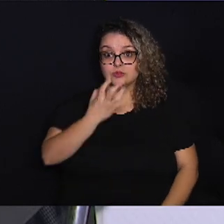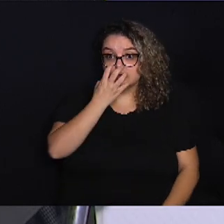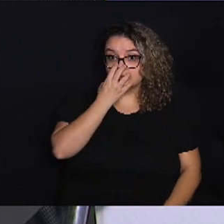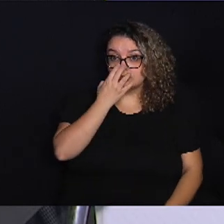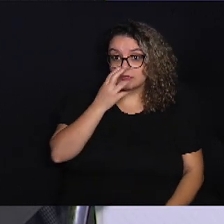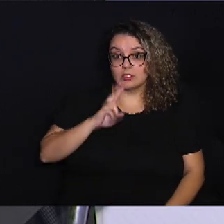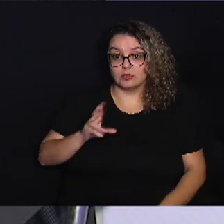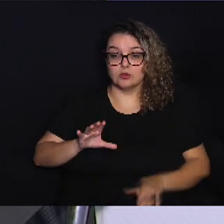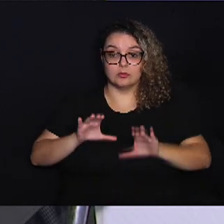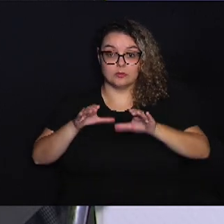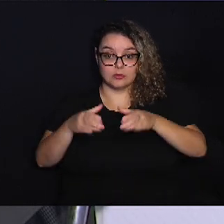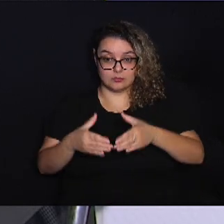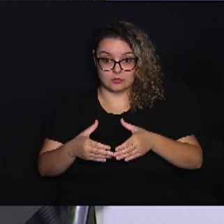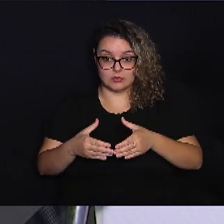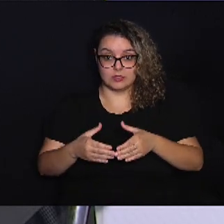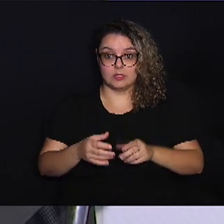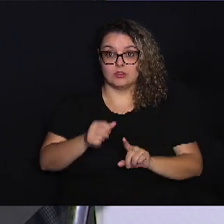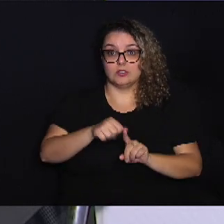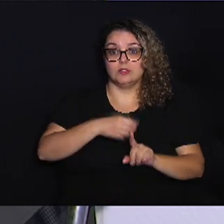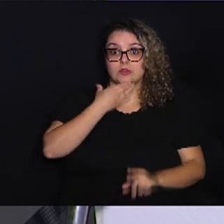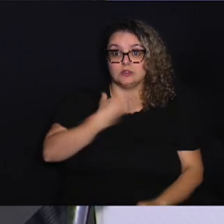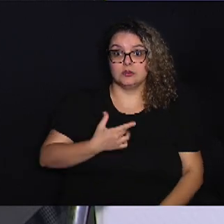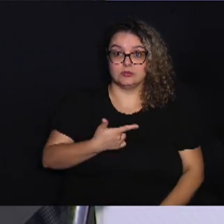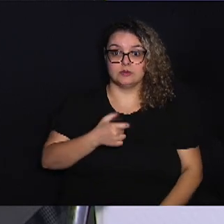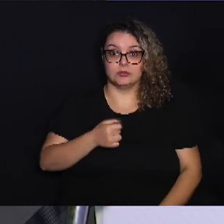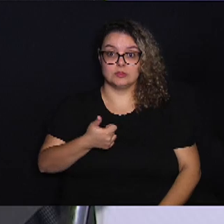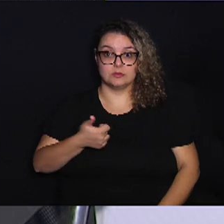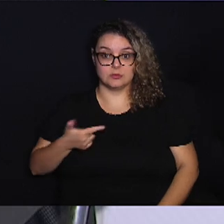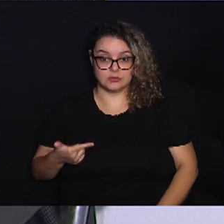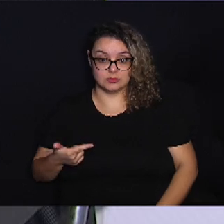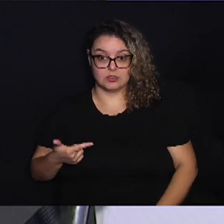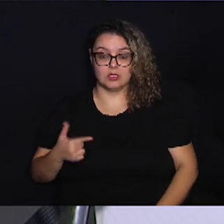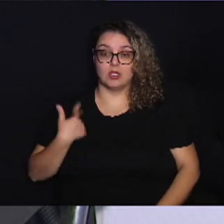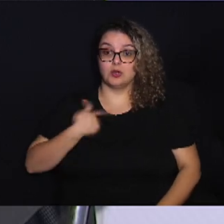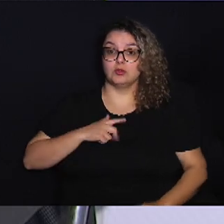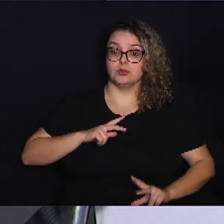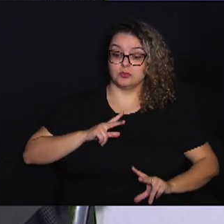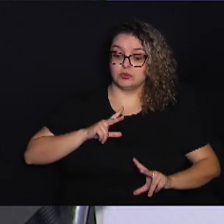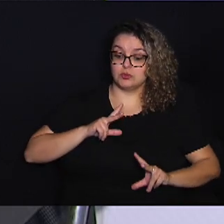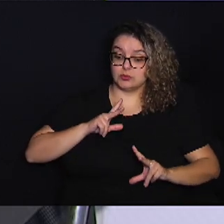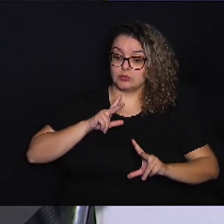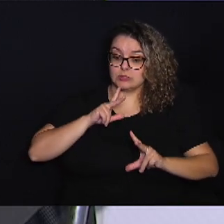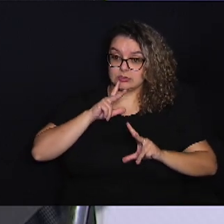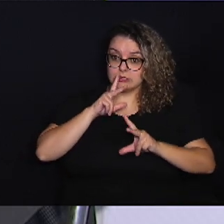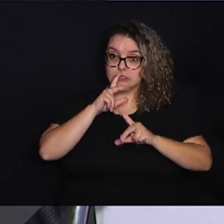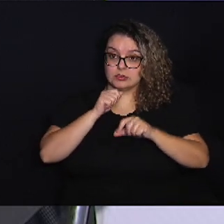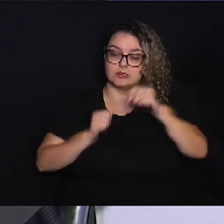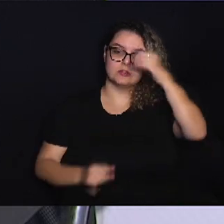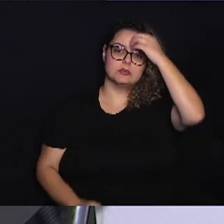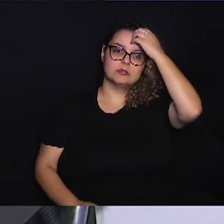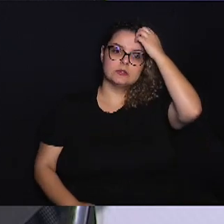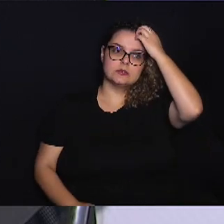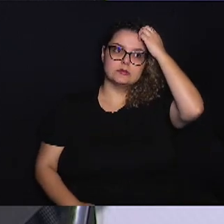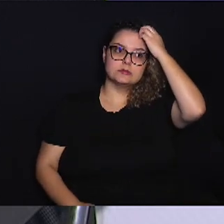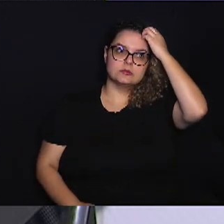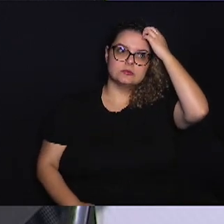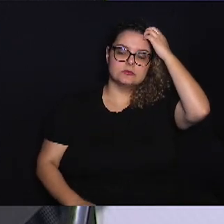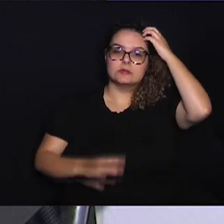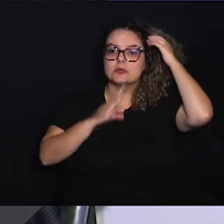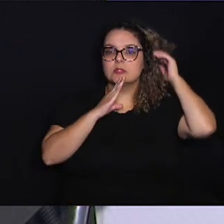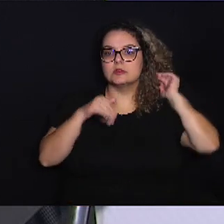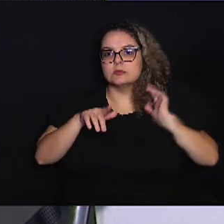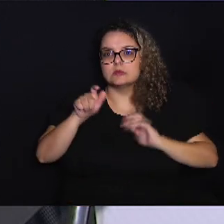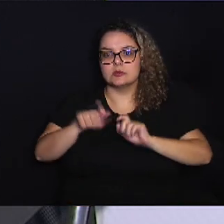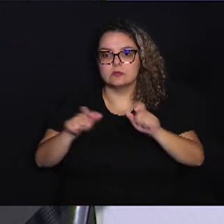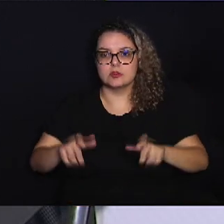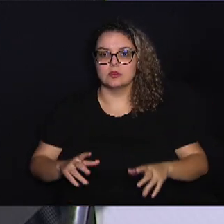do grupo, isso em dezembro de 2012. Aí nós fomos nos fortalecendo, conhecemos mais pessoas e formalizamos a